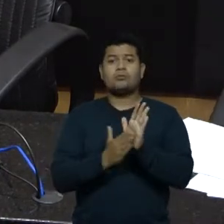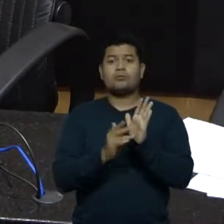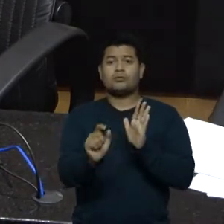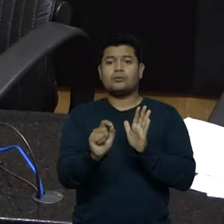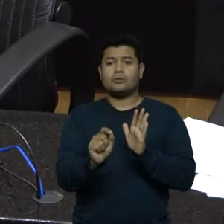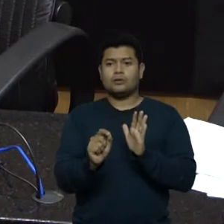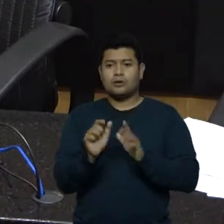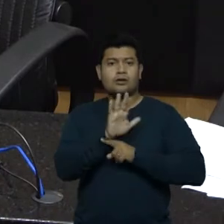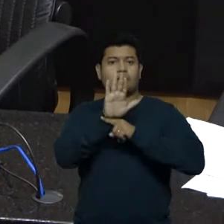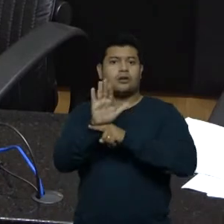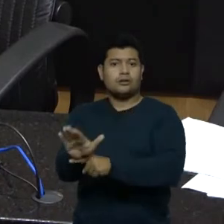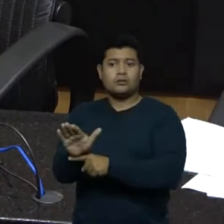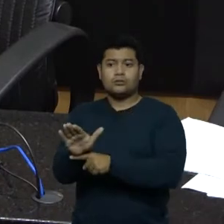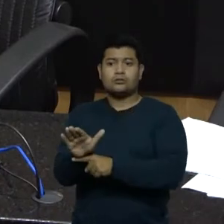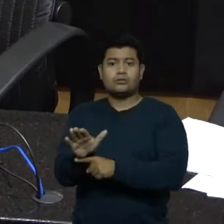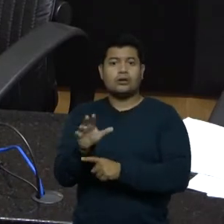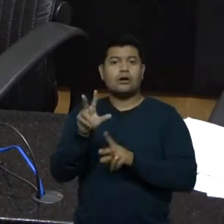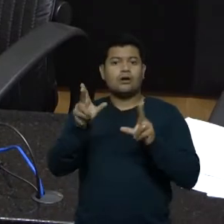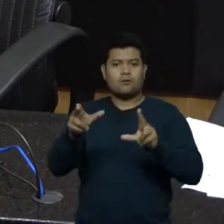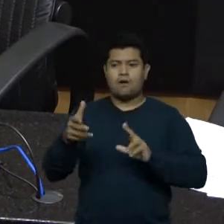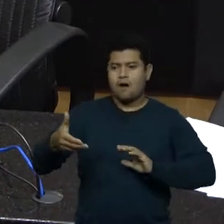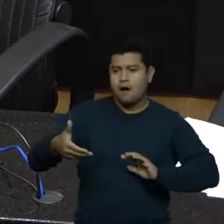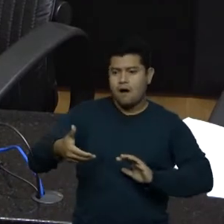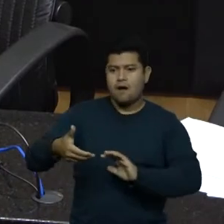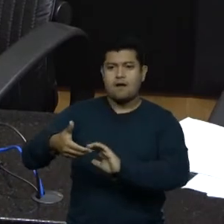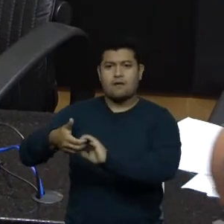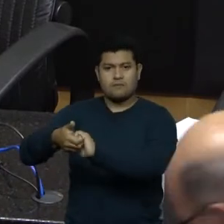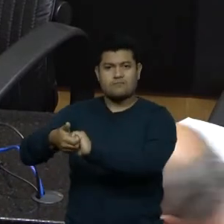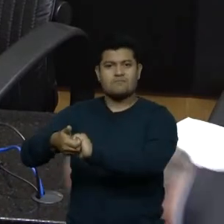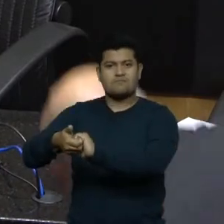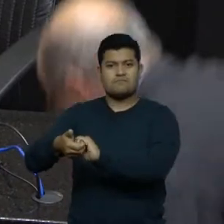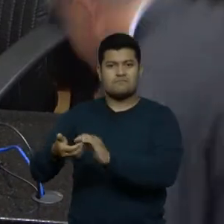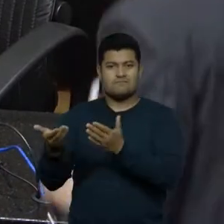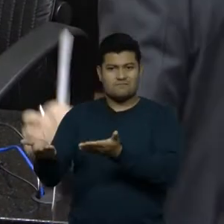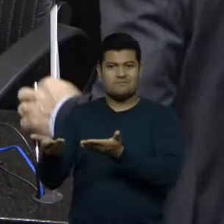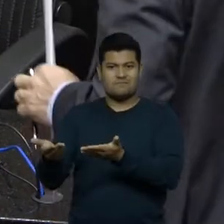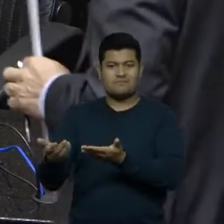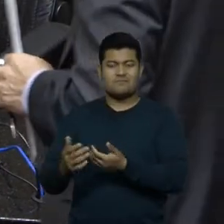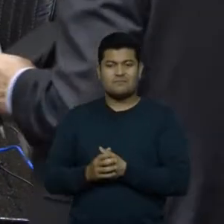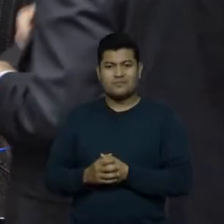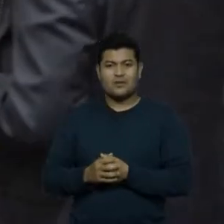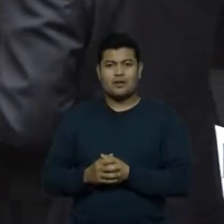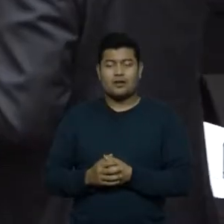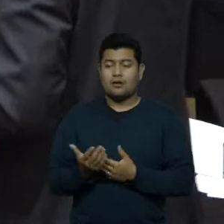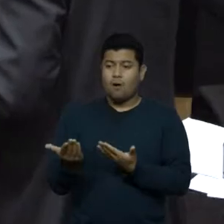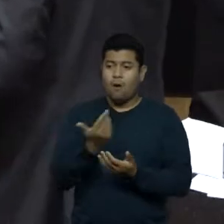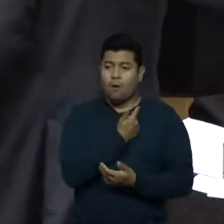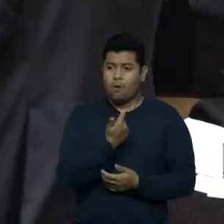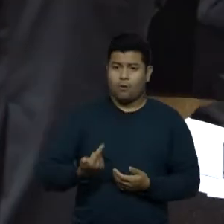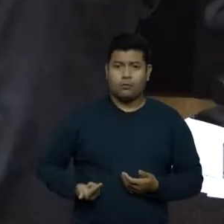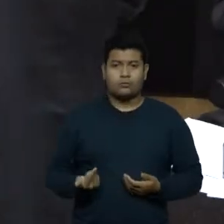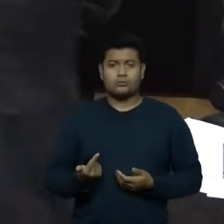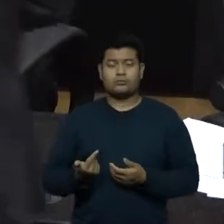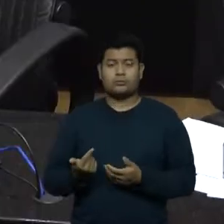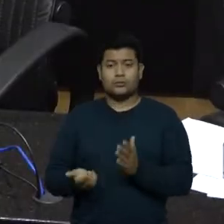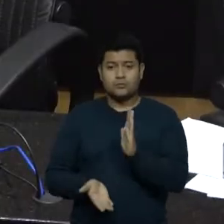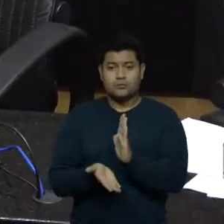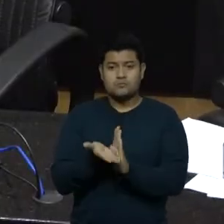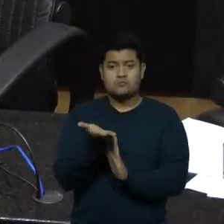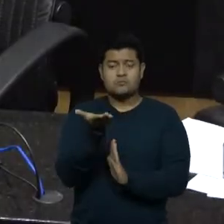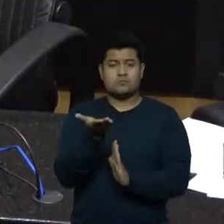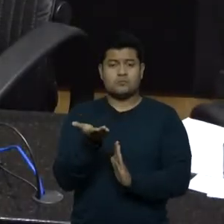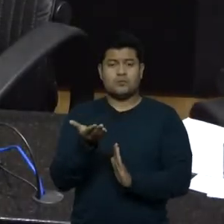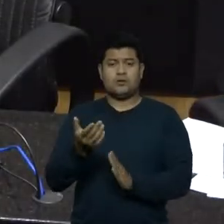dá uma mão para o setor E o que é que o governo faz governo aumenta a carga tributária sobre o tanto mais sofreu